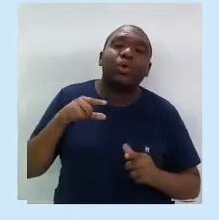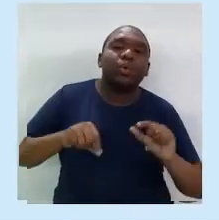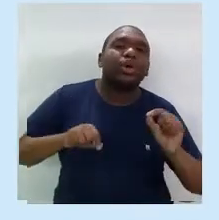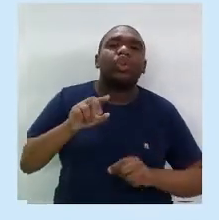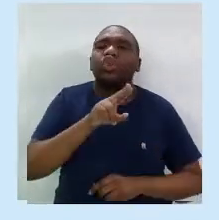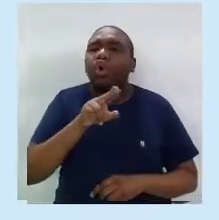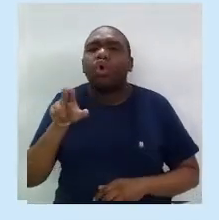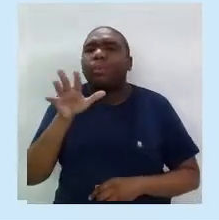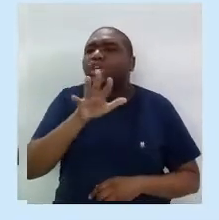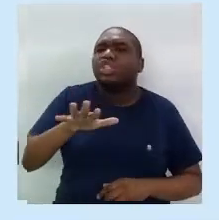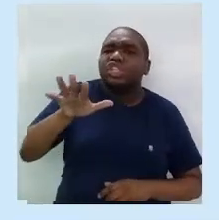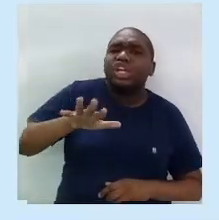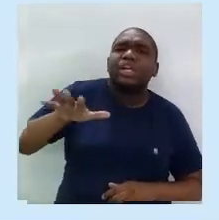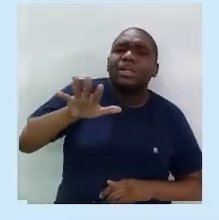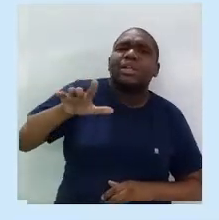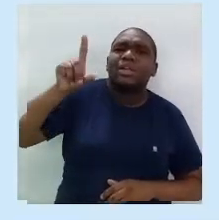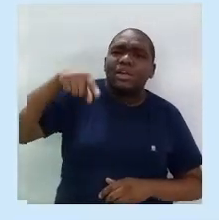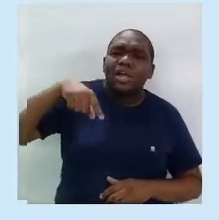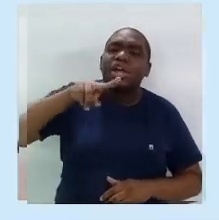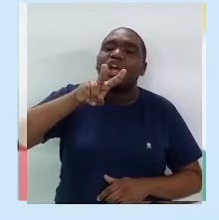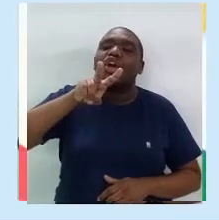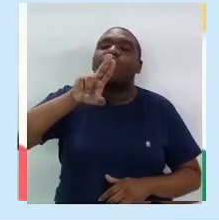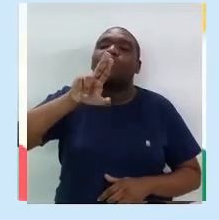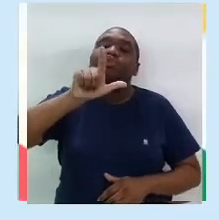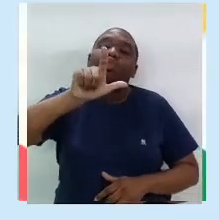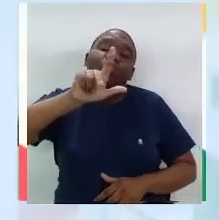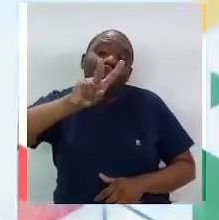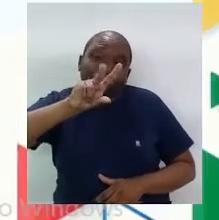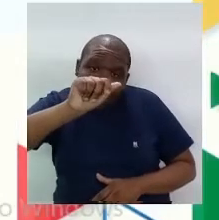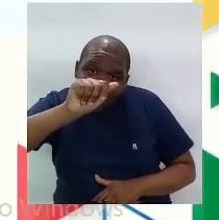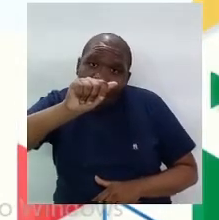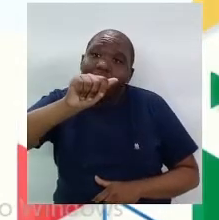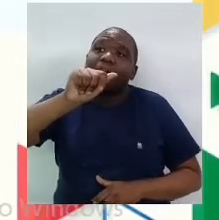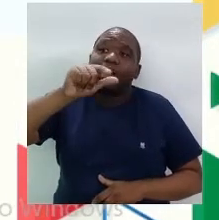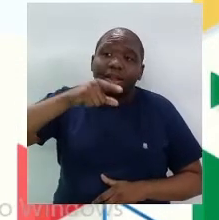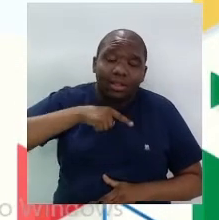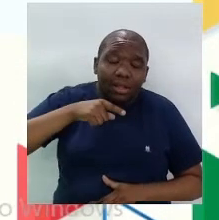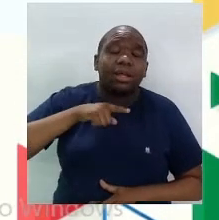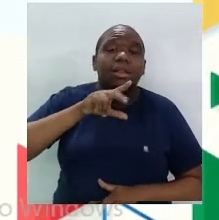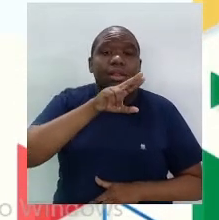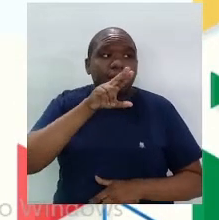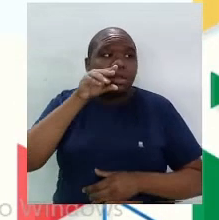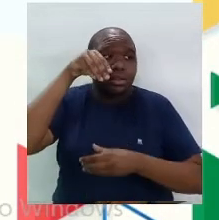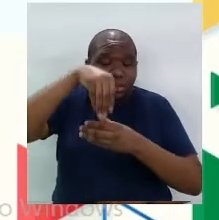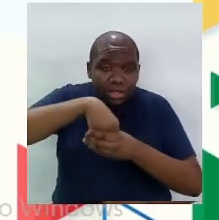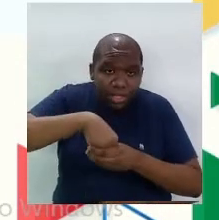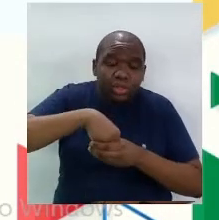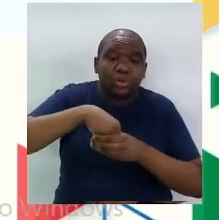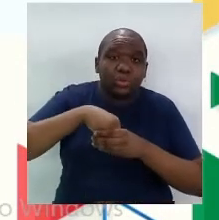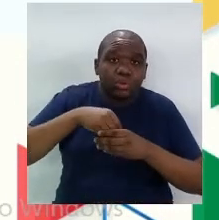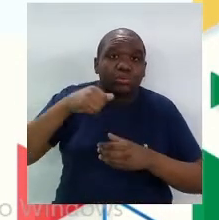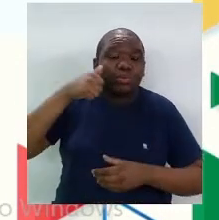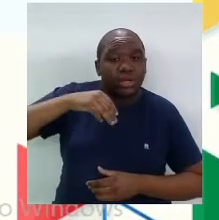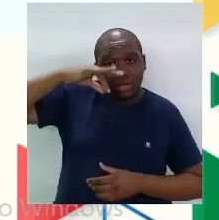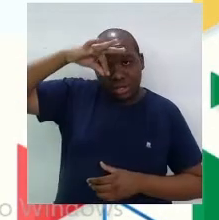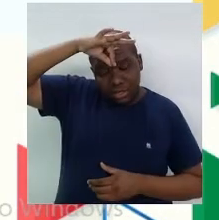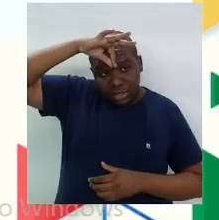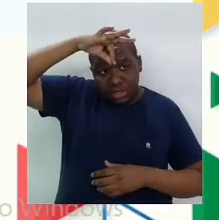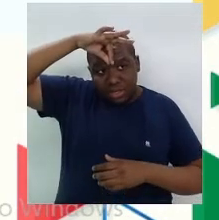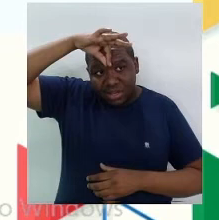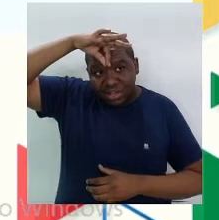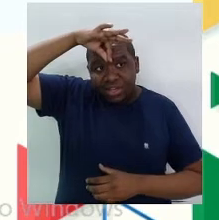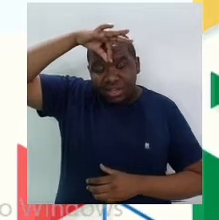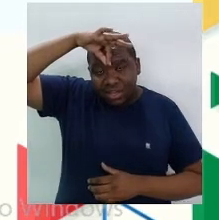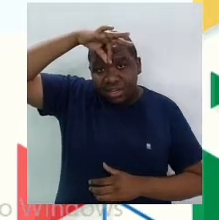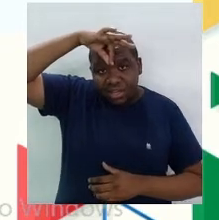uma denominação geral que a gente chama de vulva, que vão incluir ali os lábios maiores e